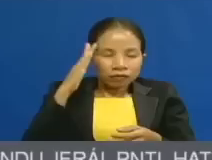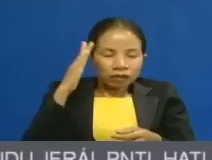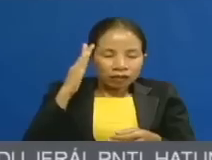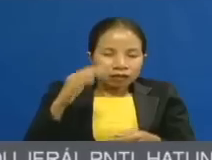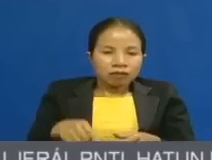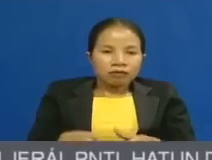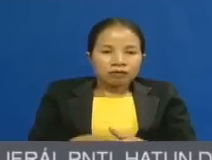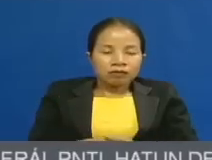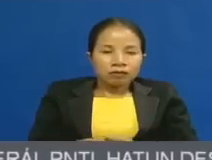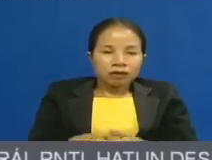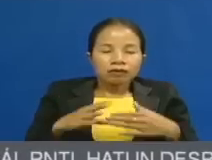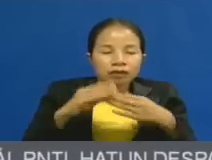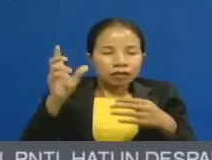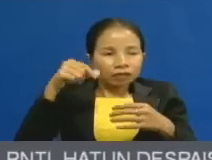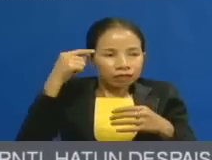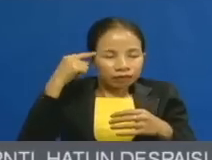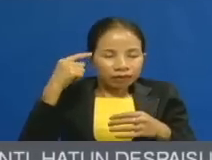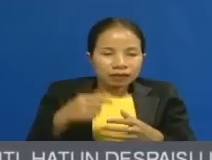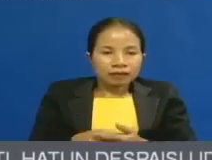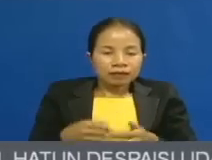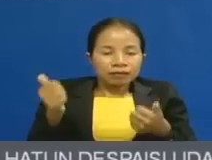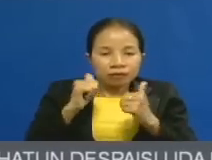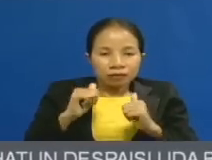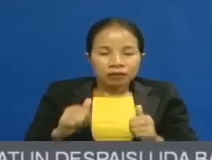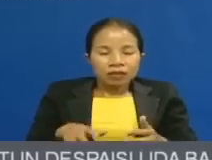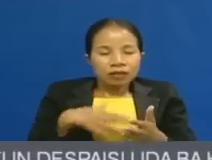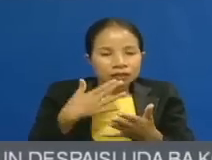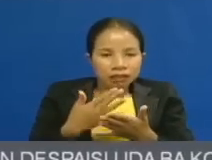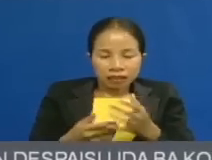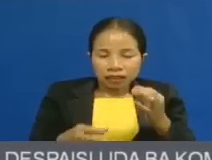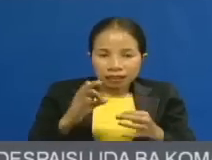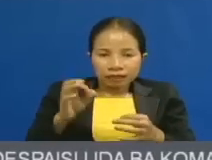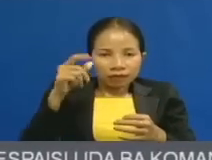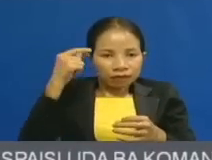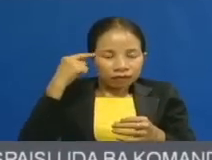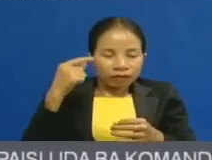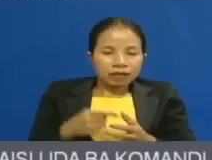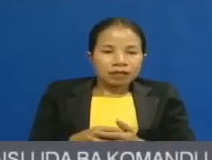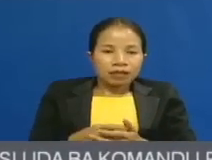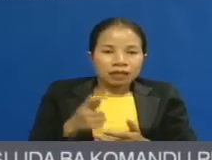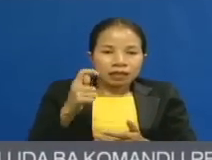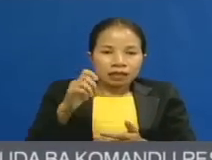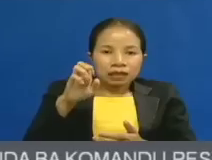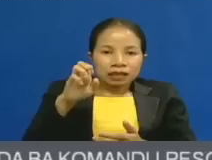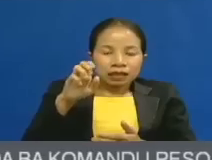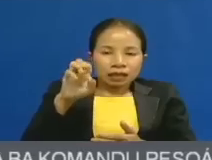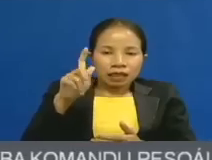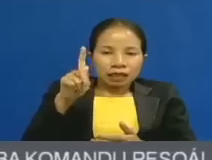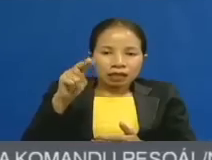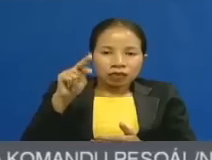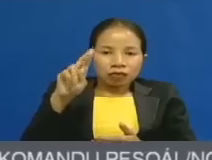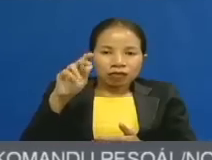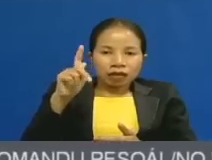atu de forma governo agora modelo nem modelo de diálogo quando está diante governo tecnocrata nem governo nem aposta ali o é uma